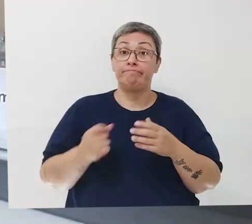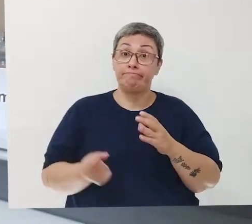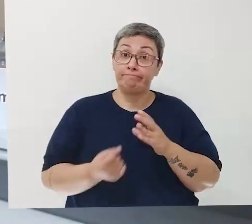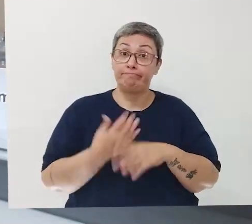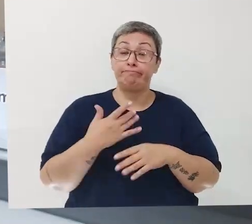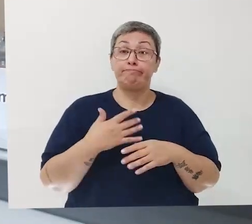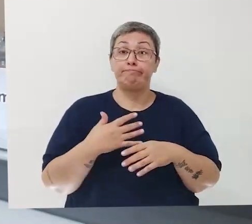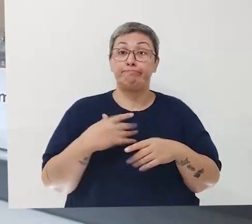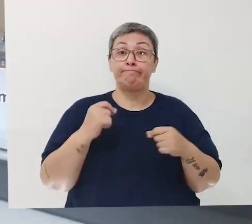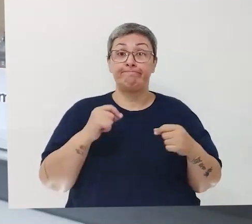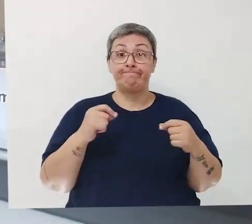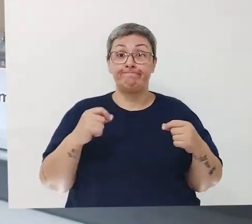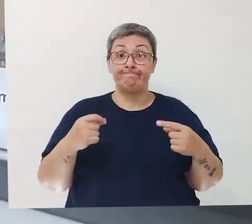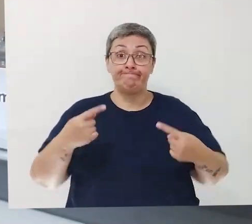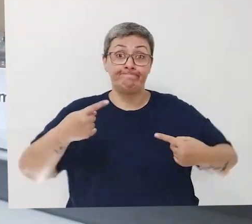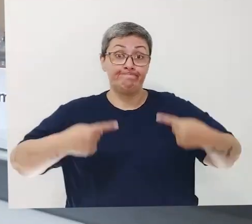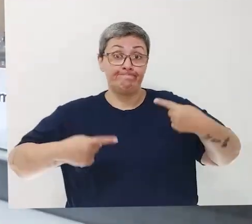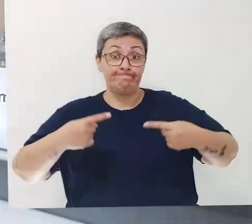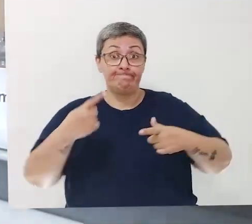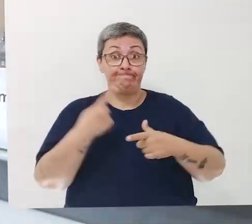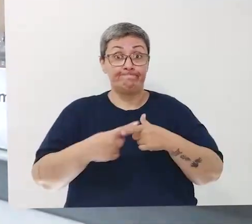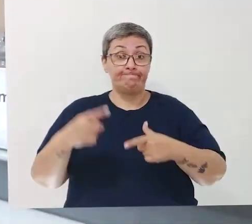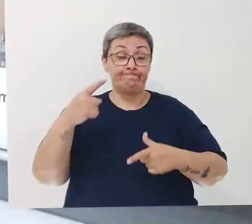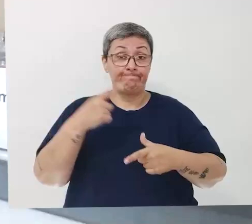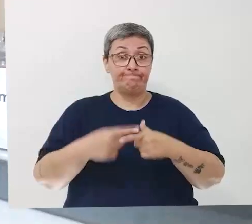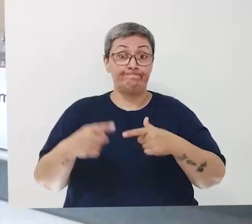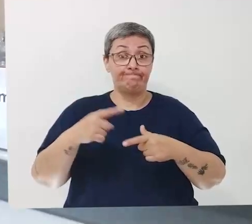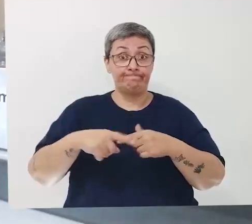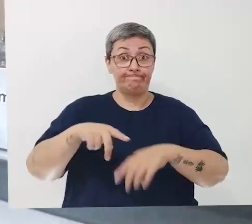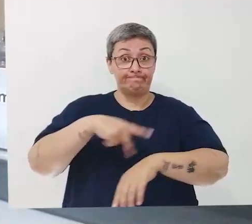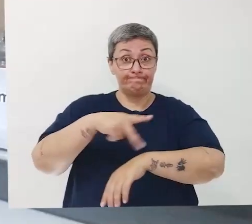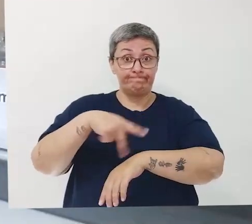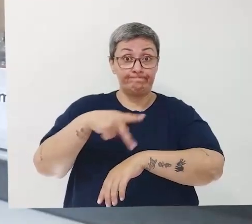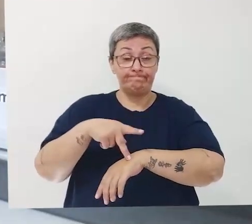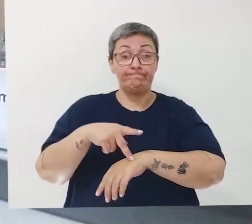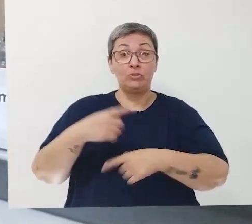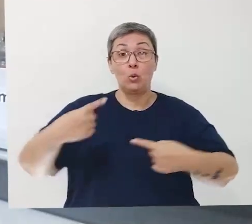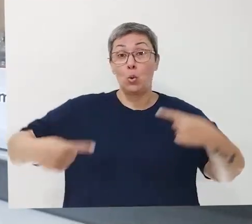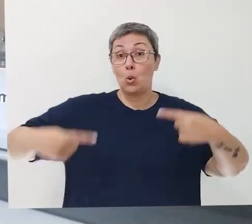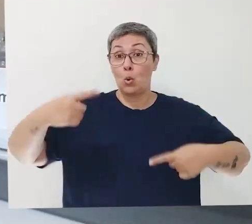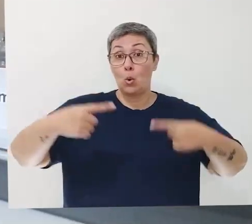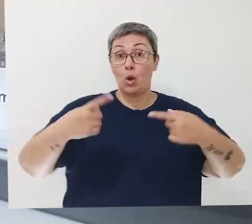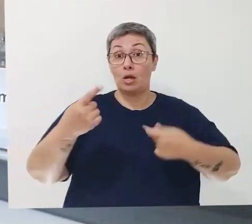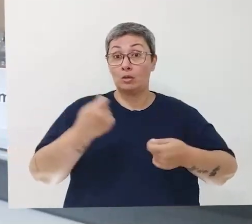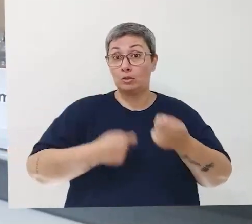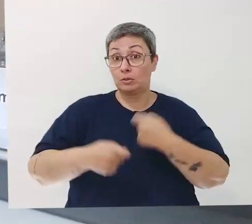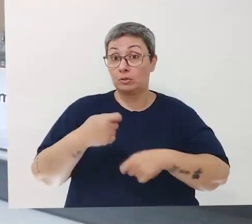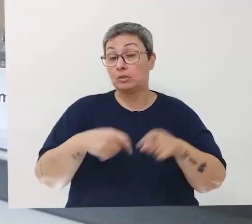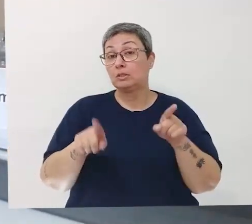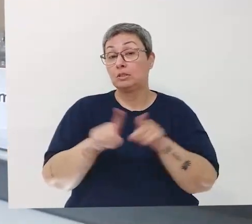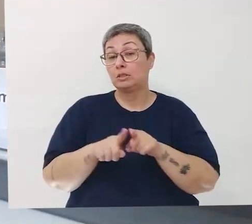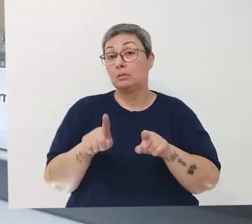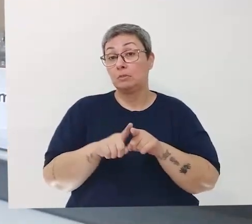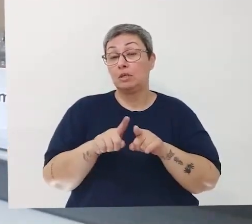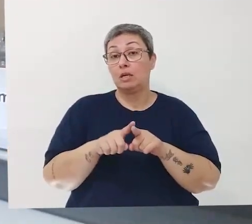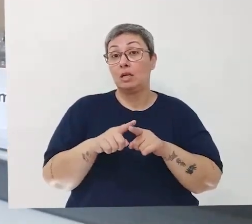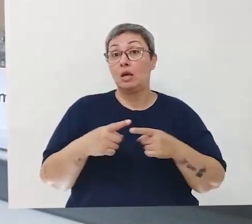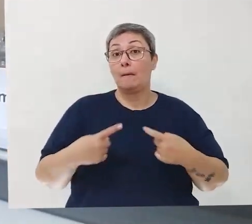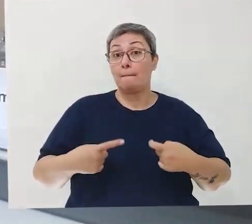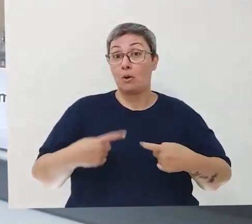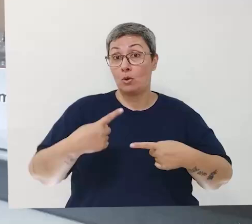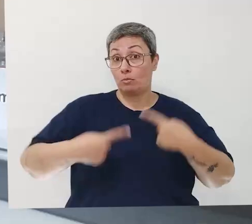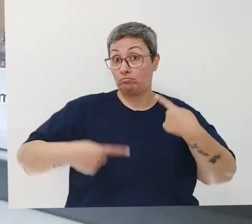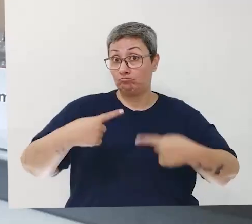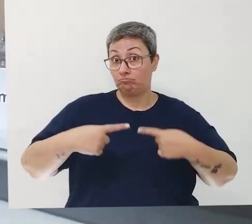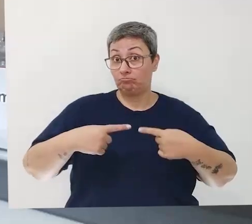grande conflito de interesse entre os países, tanto conflitos econômicos como conflitos